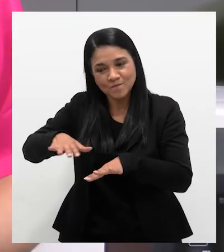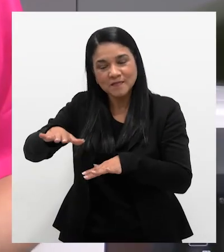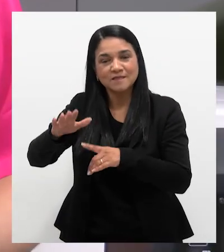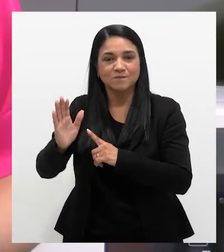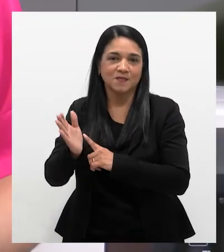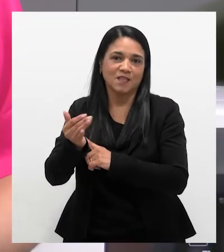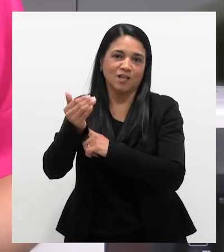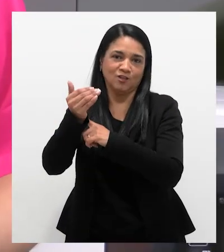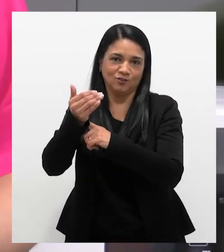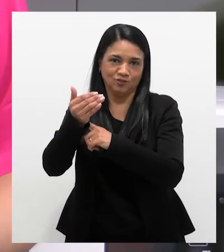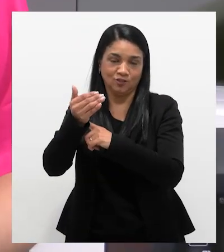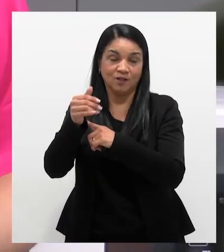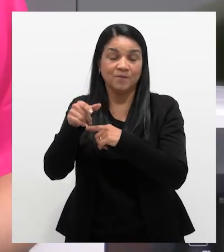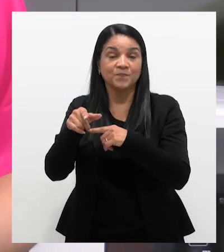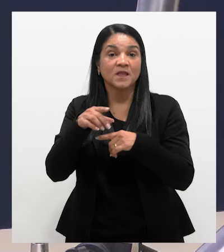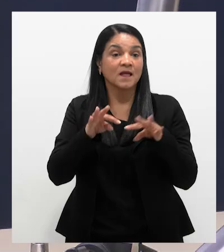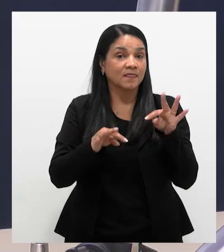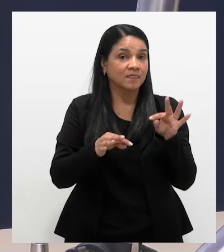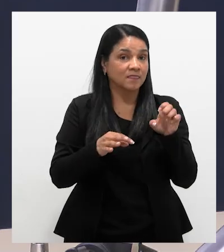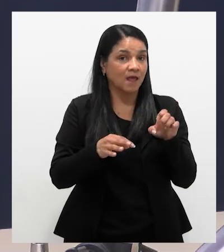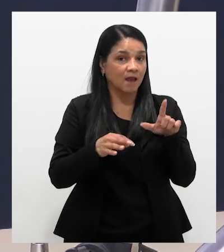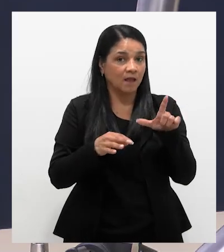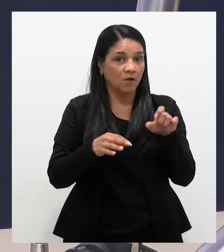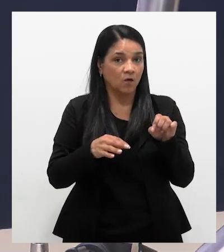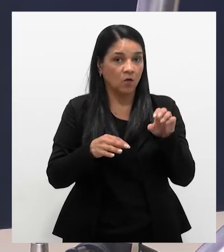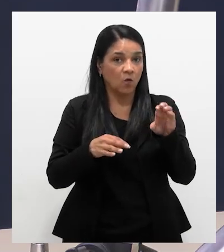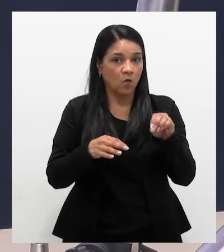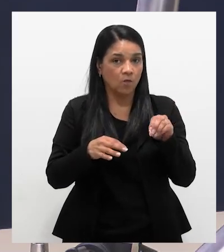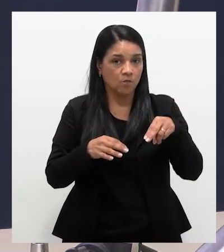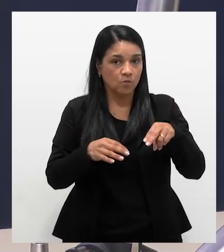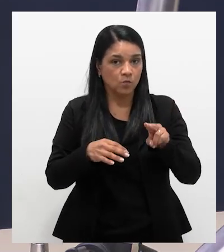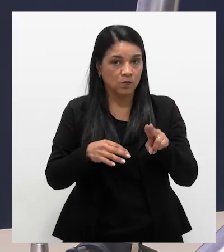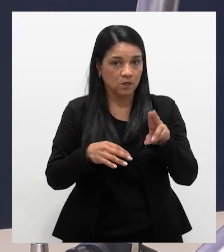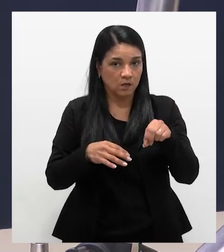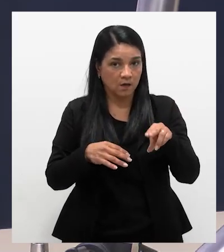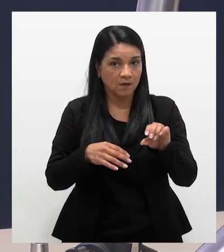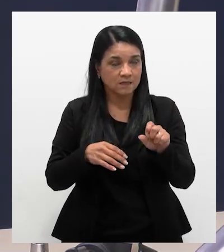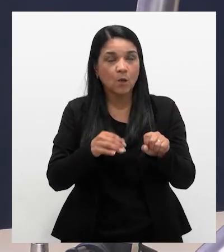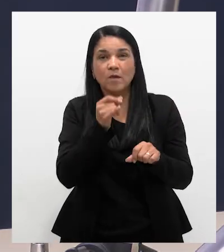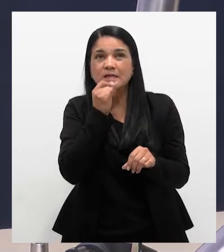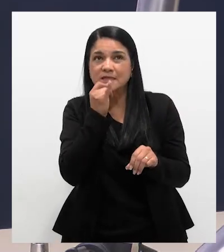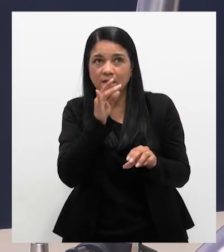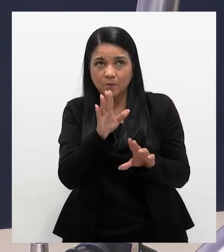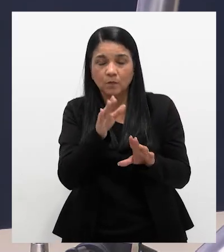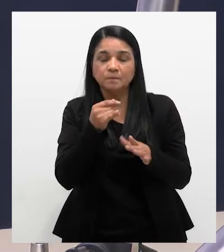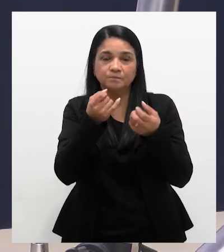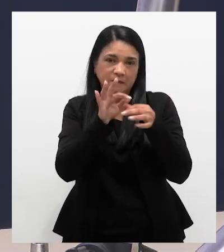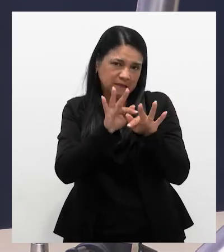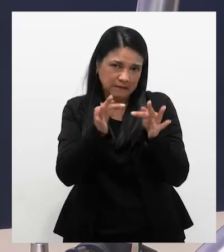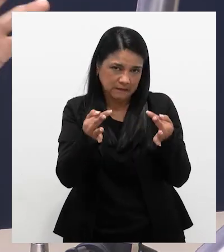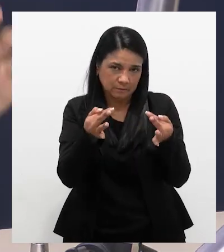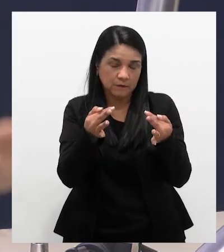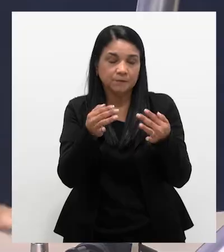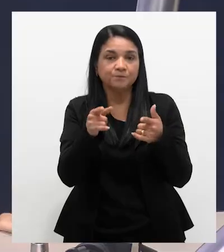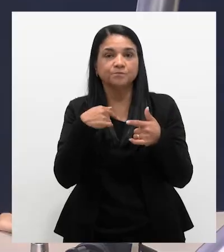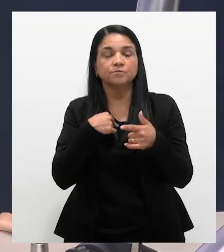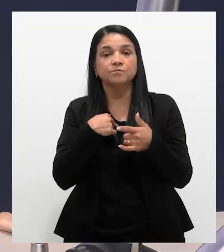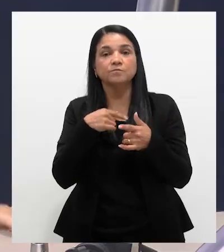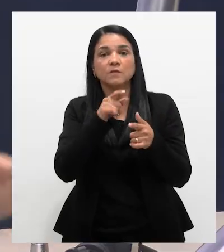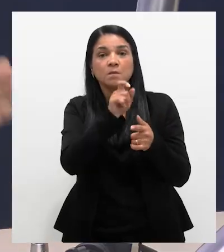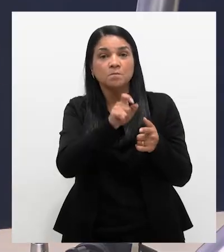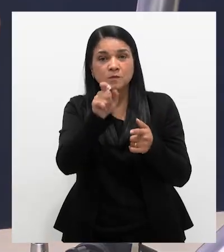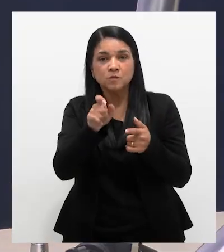com tecnologia em si, porque telecomunicações é você conectar essa tecnologia, né? Então, vou dar um exemplo simples para as pessoas